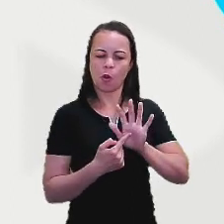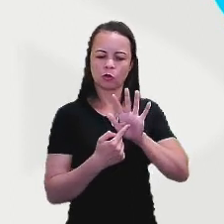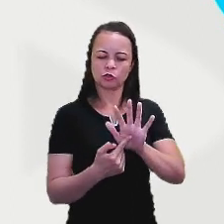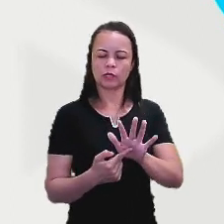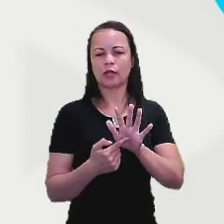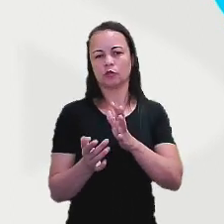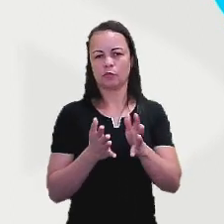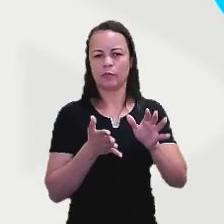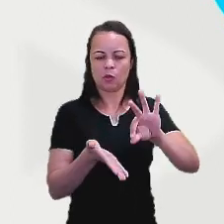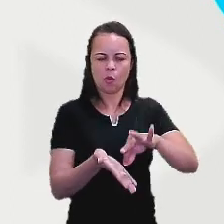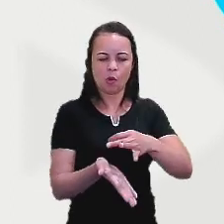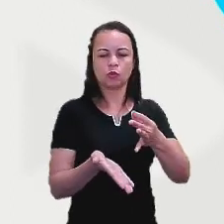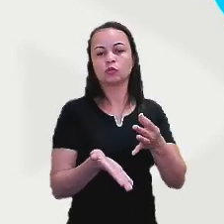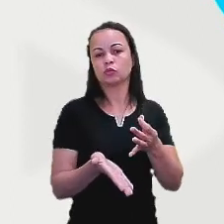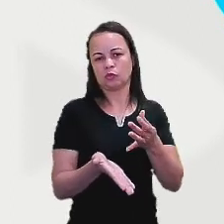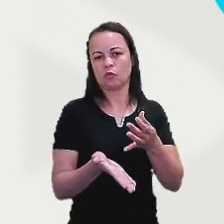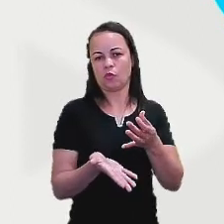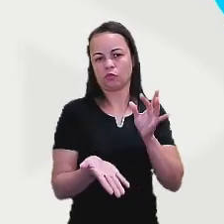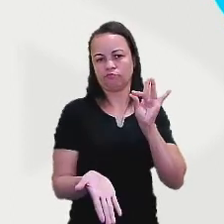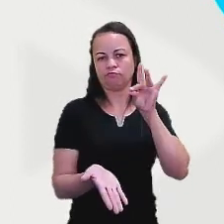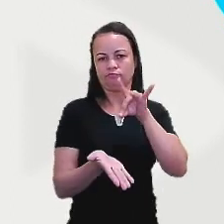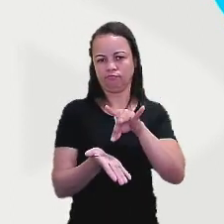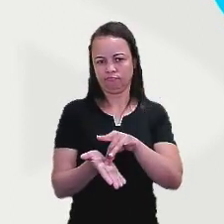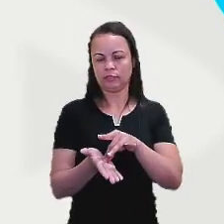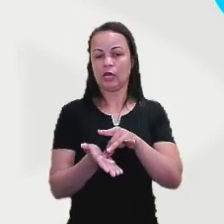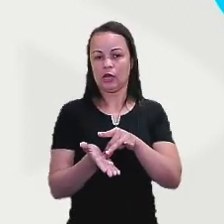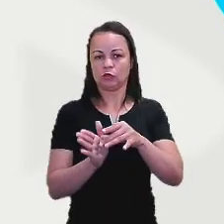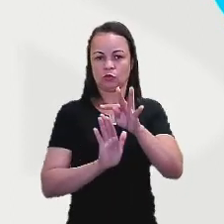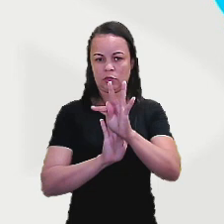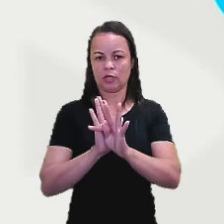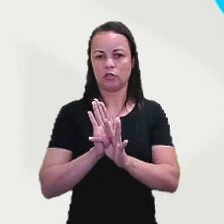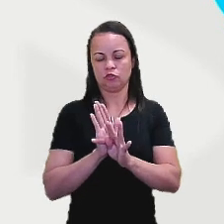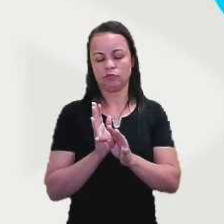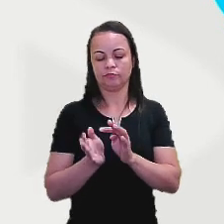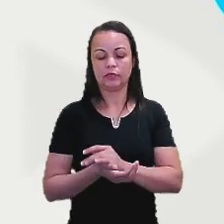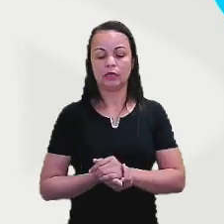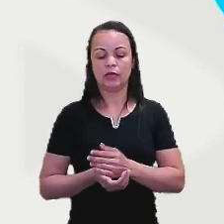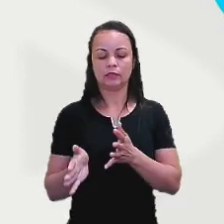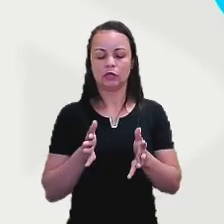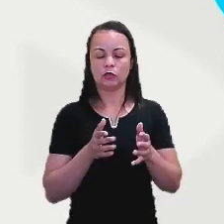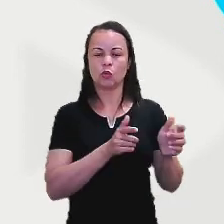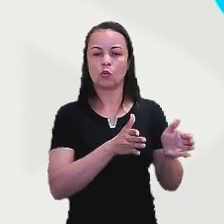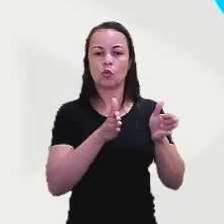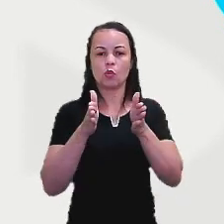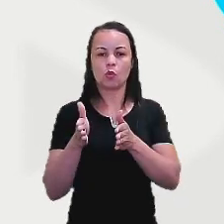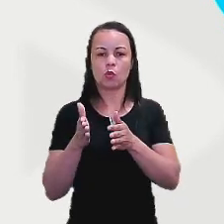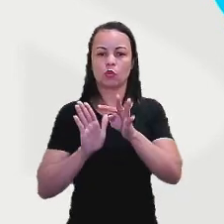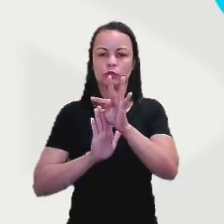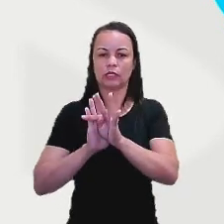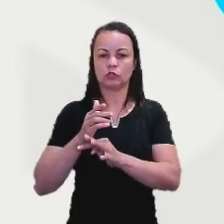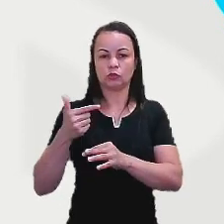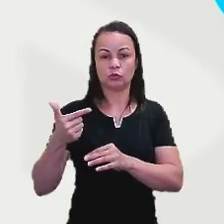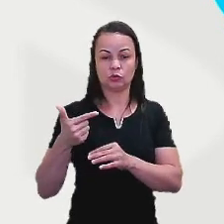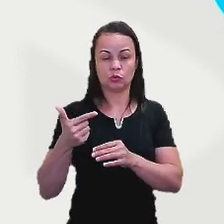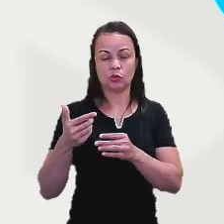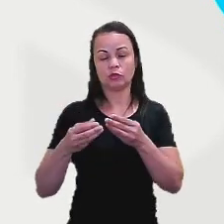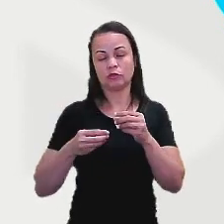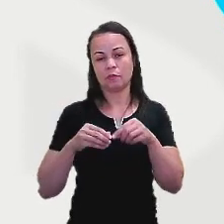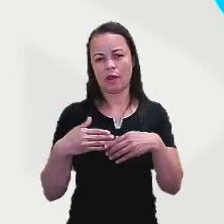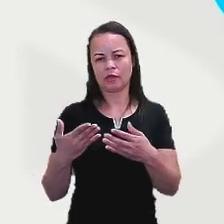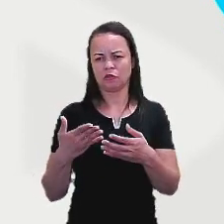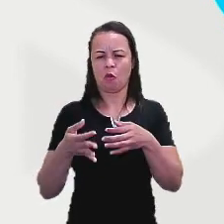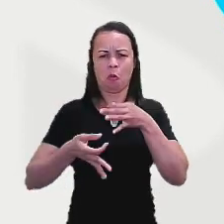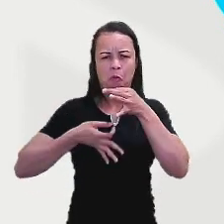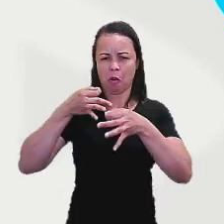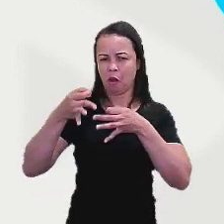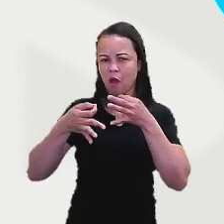autor da obra original. Por outro lado, o texto 2 constitui-se uma paródia, não porque manifesta um teor